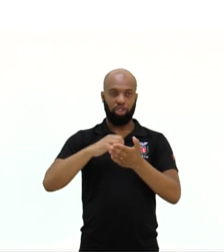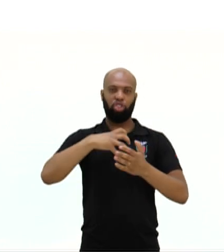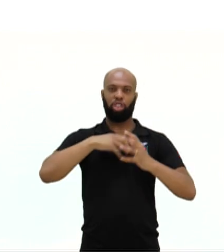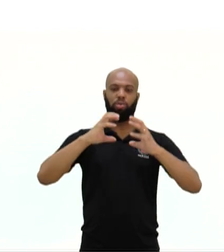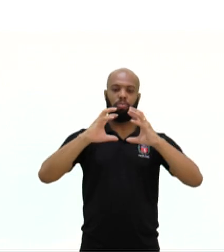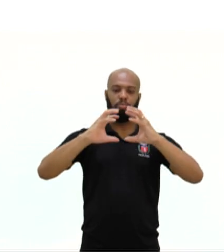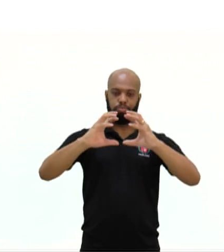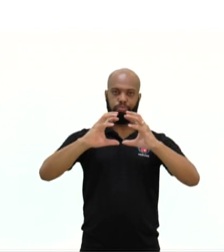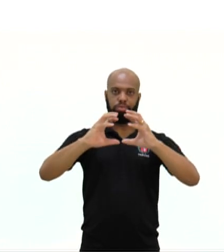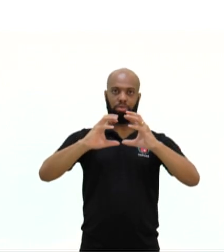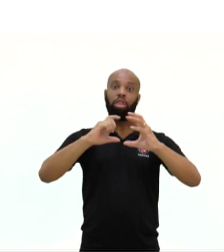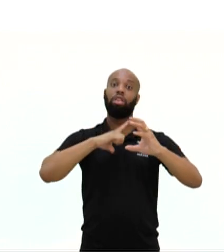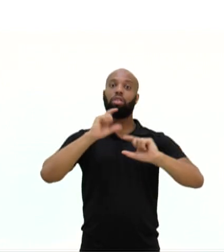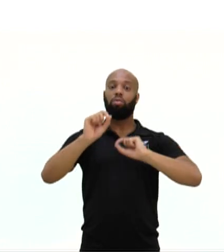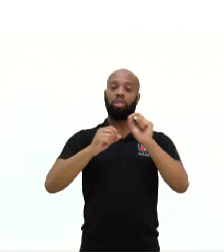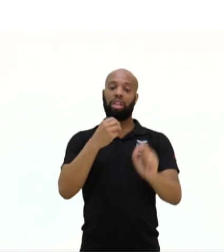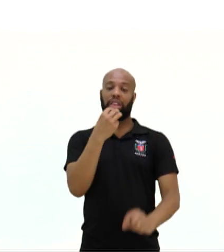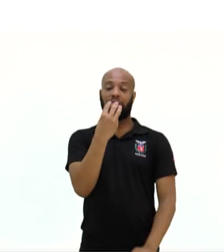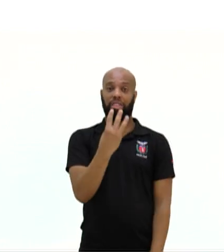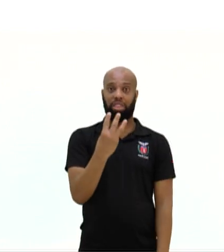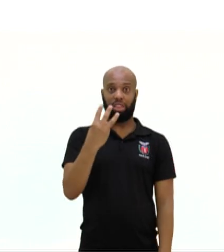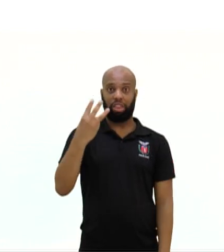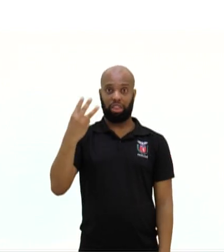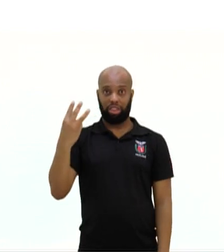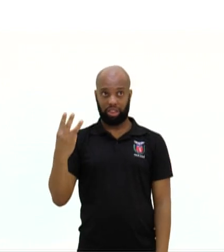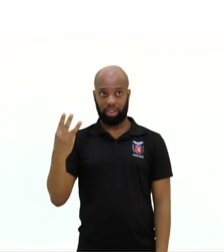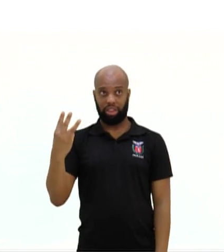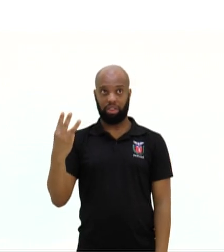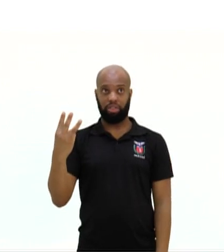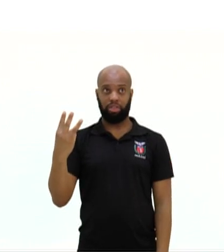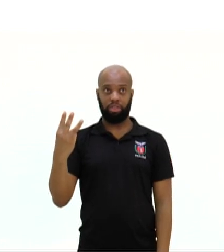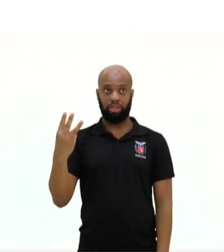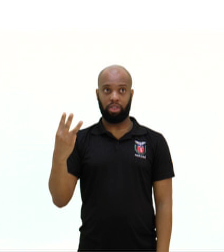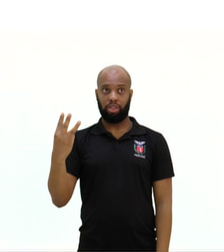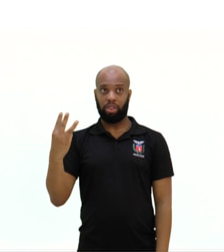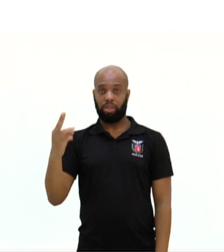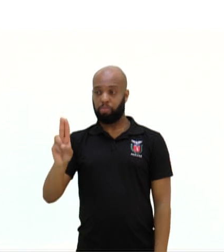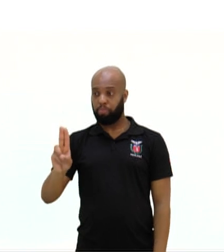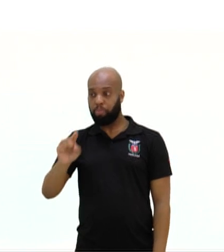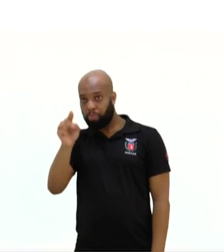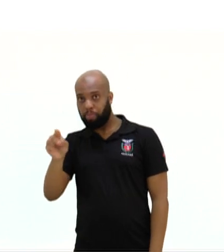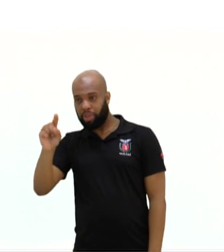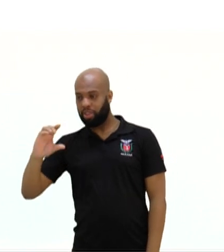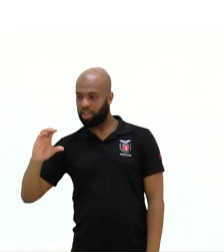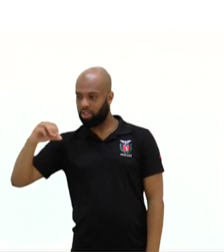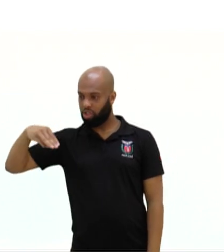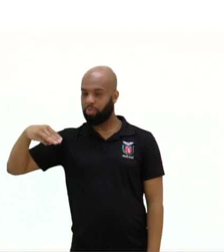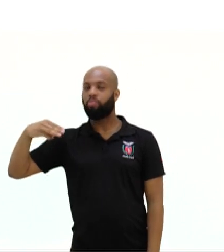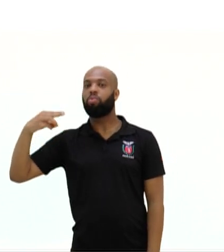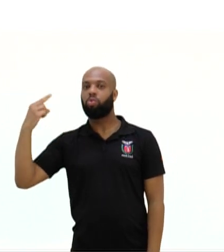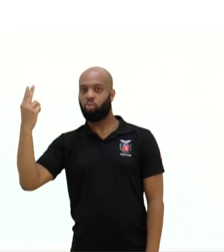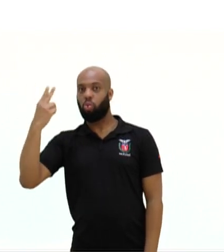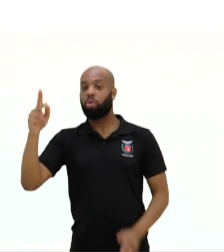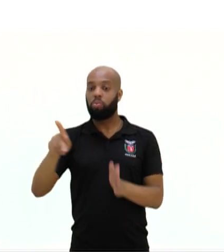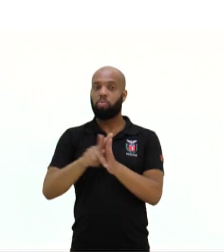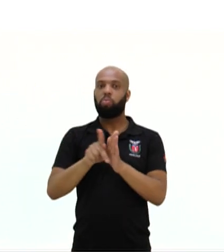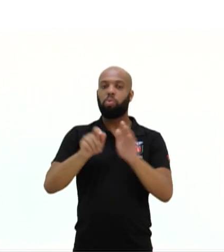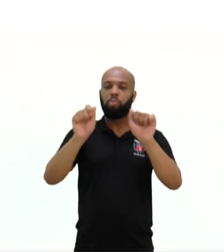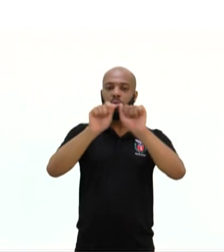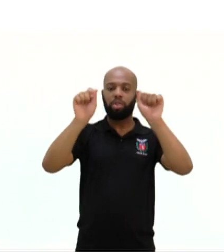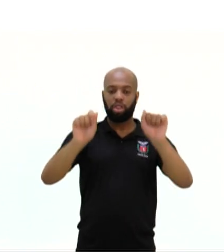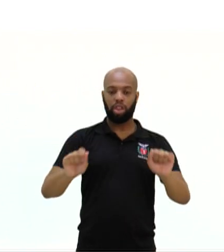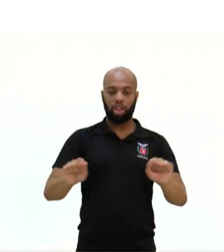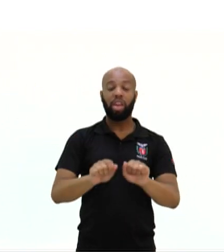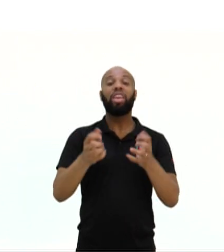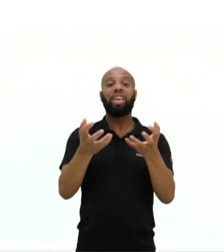esférico, certo? Tem 33 pi centímetros quadrados, tá bom? De área. Qual é o